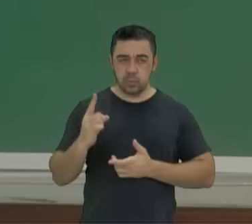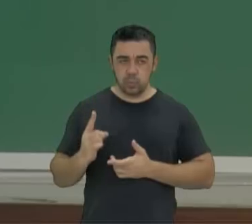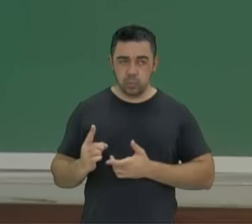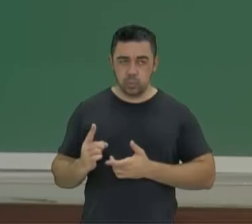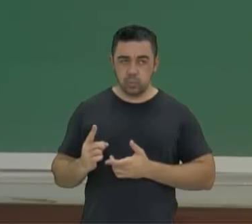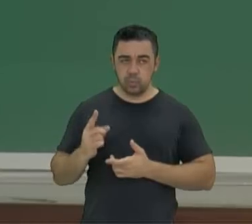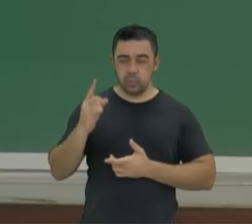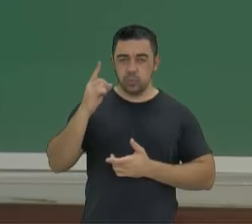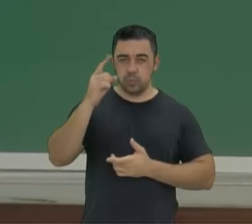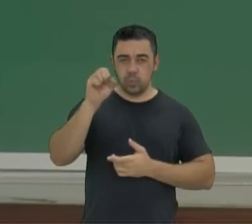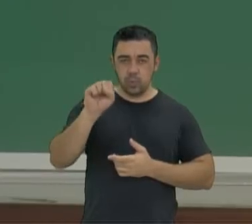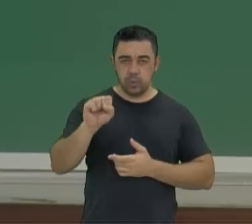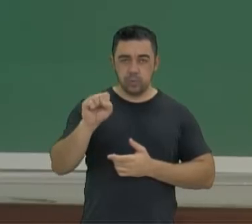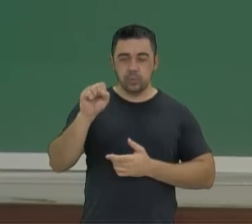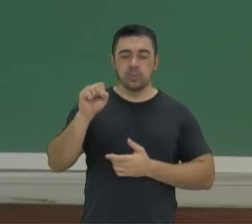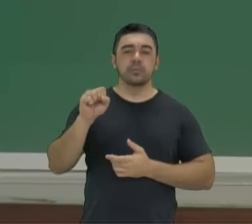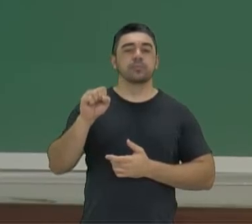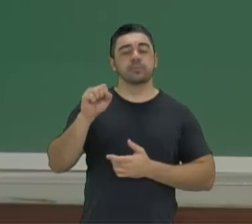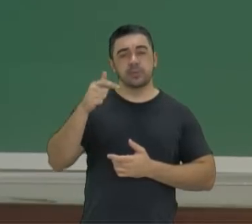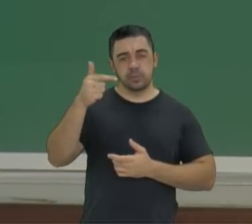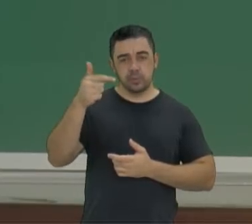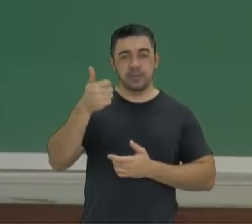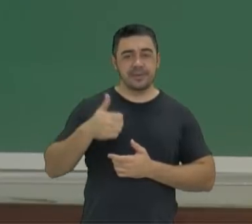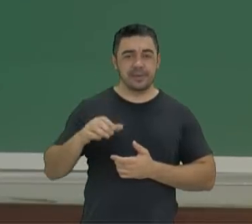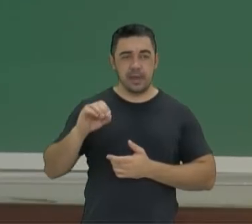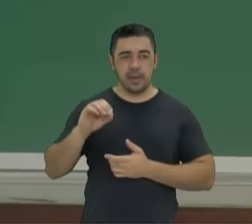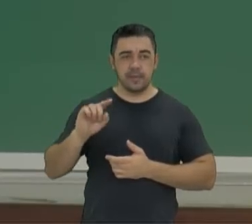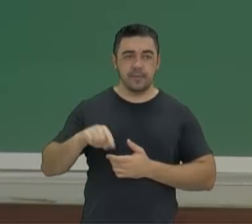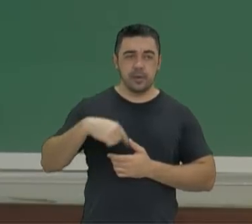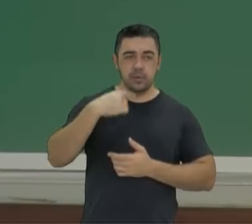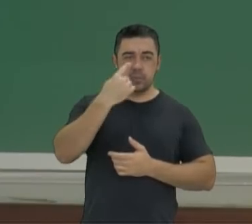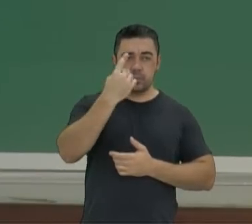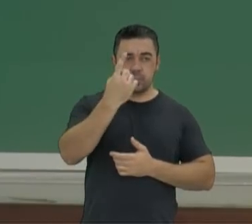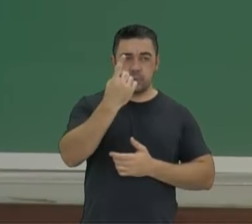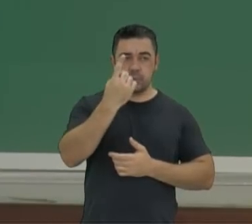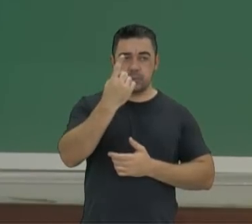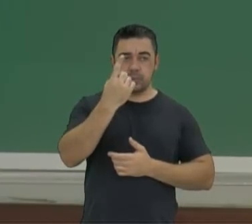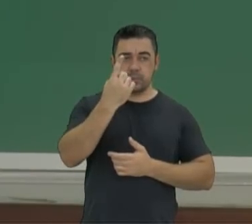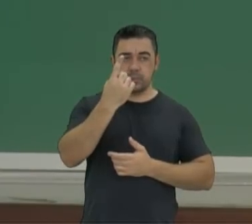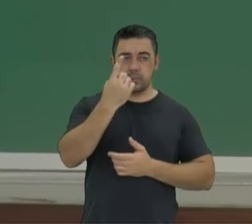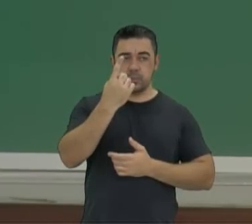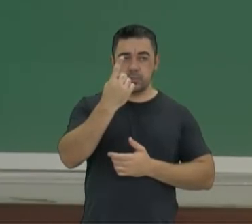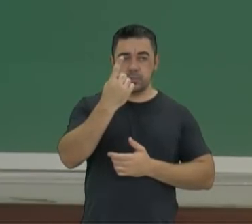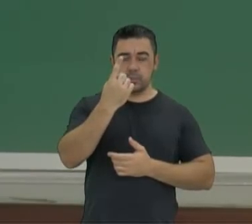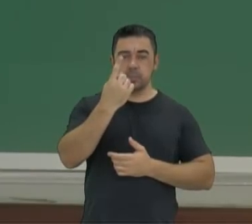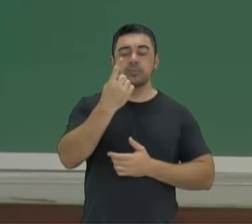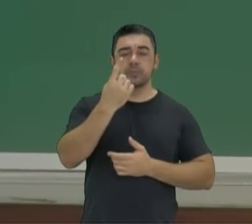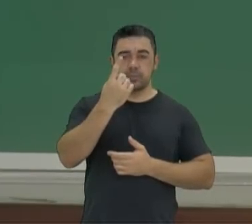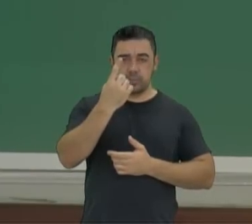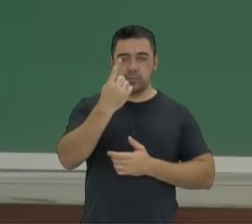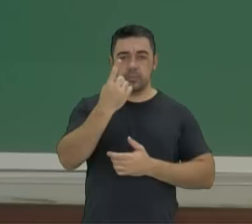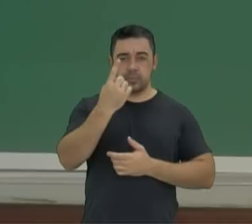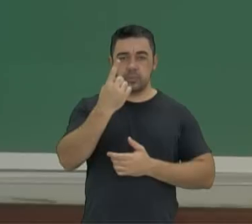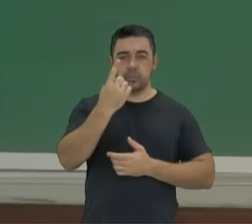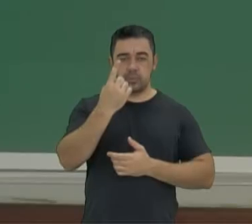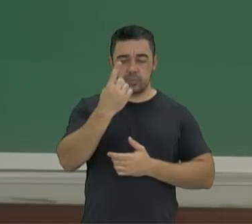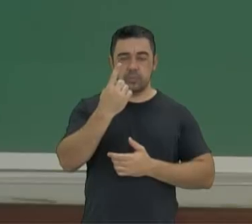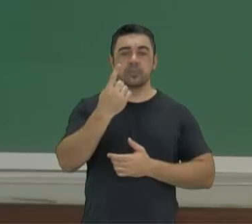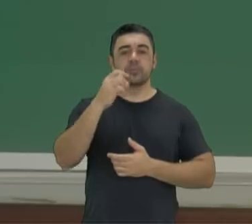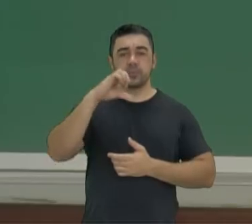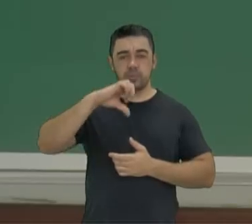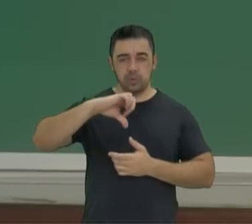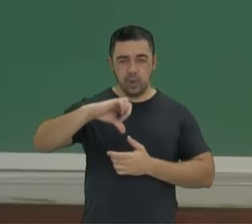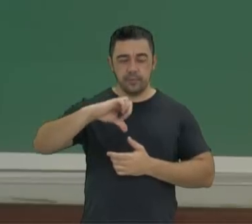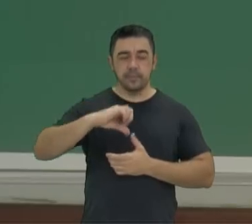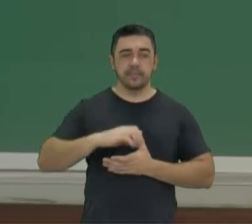ninguém, 1. 2 mais 8, 10. Vai 1 aqui. Então, 1 com mais 7, 8. Com mais